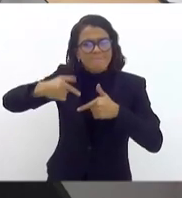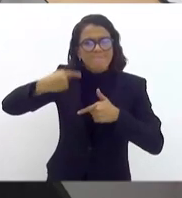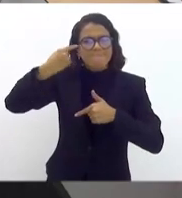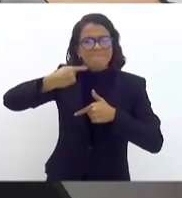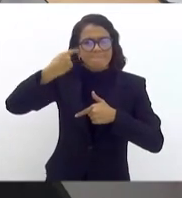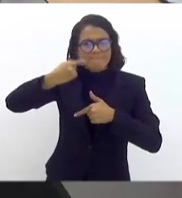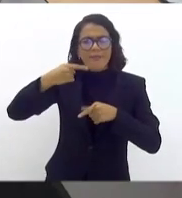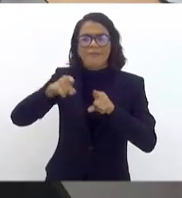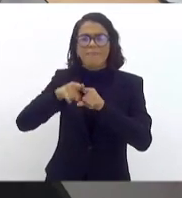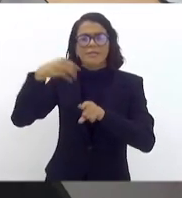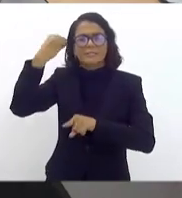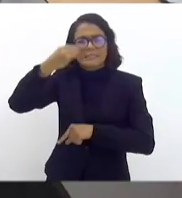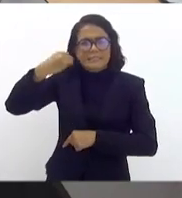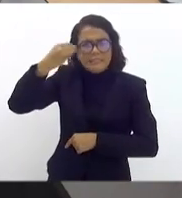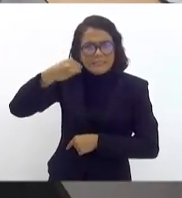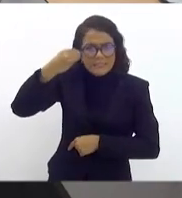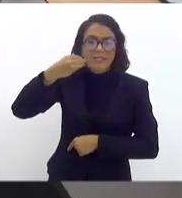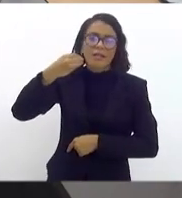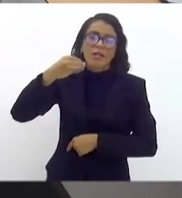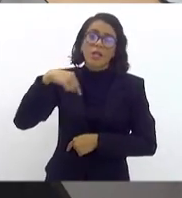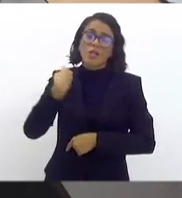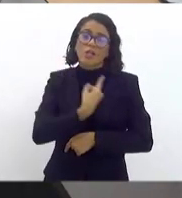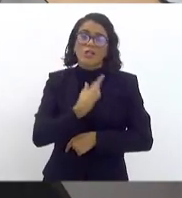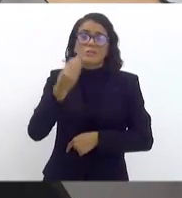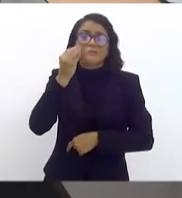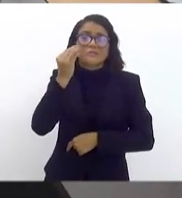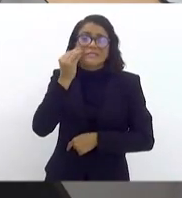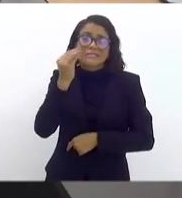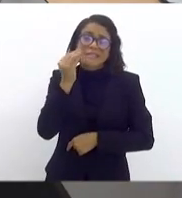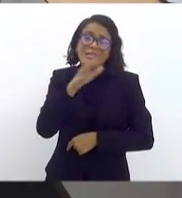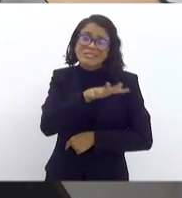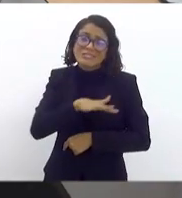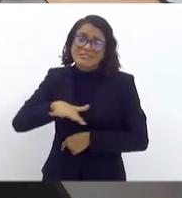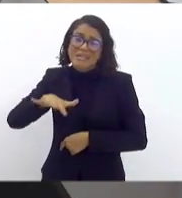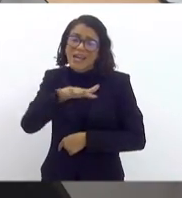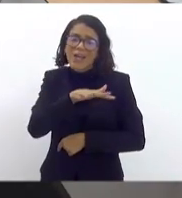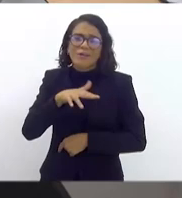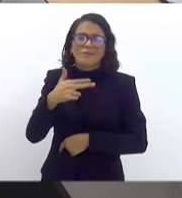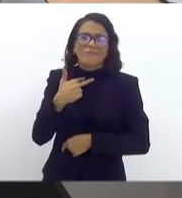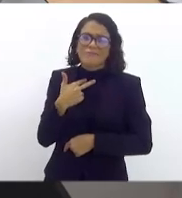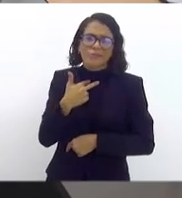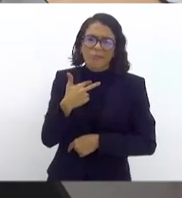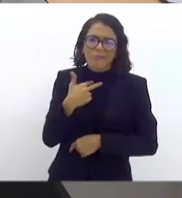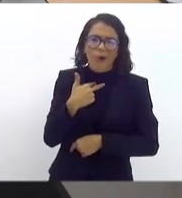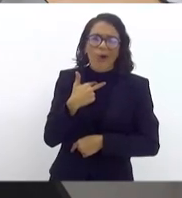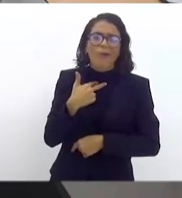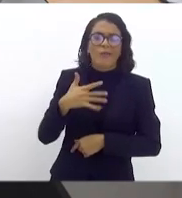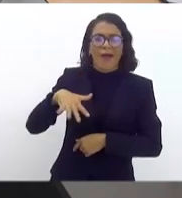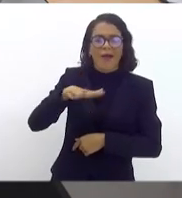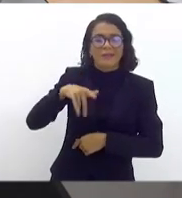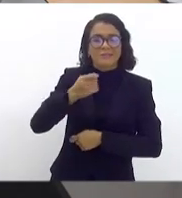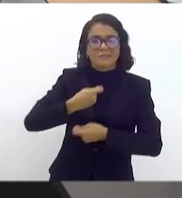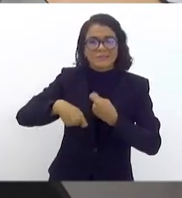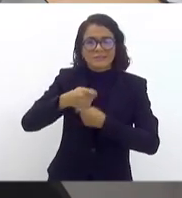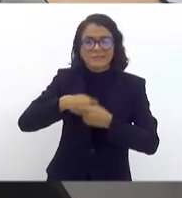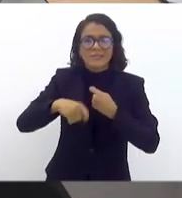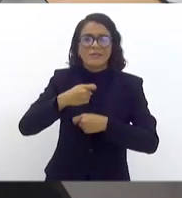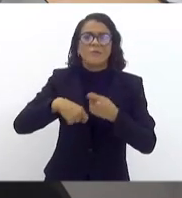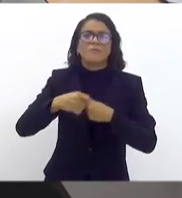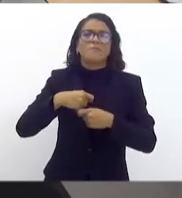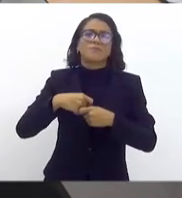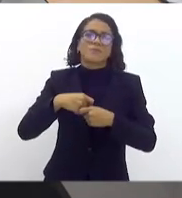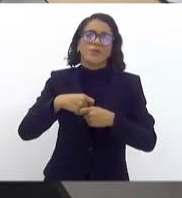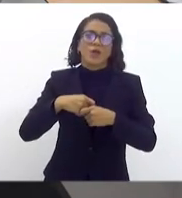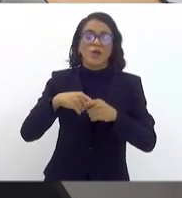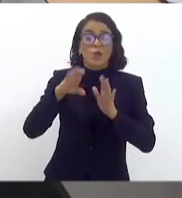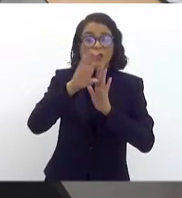que já tem experiência aí, nós estamos tratando de norma geral. Sim, o deputado... Não pode uma norma administrativa se sobrepor de herança que está no